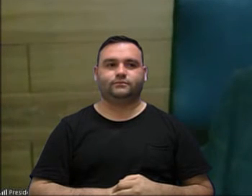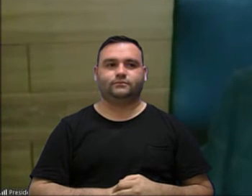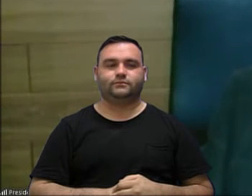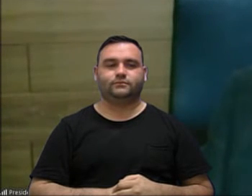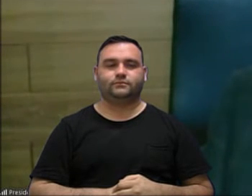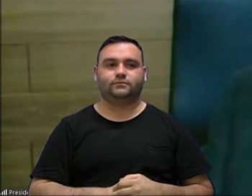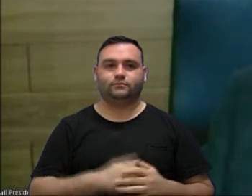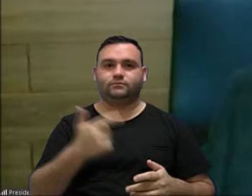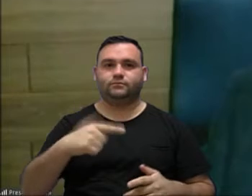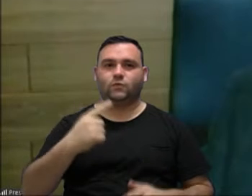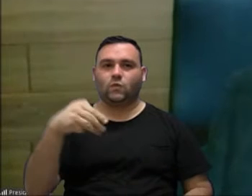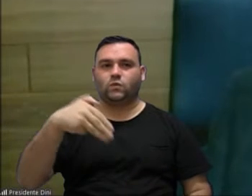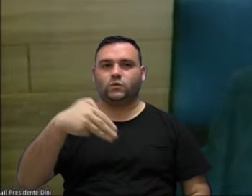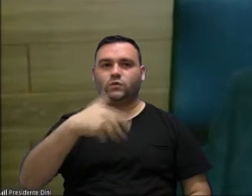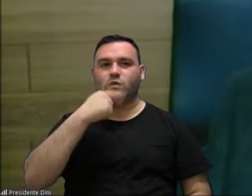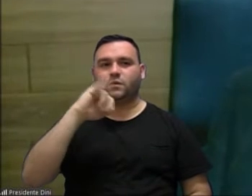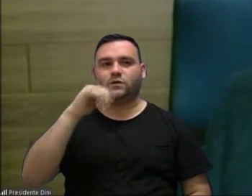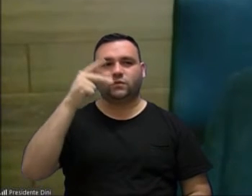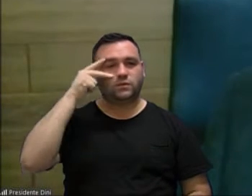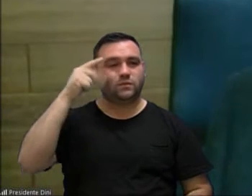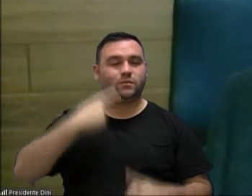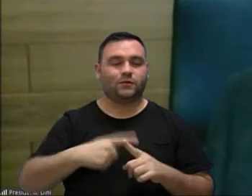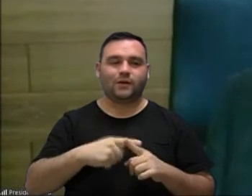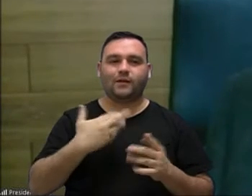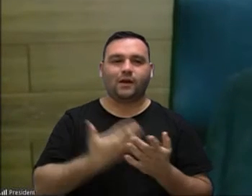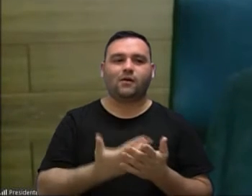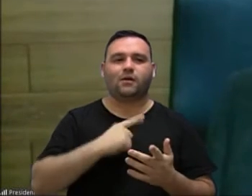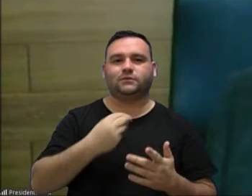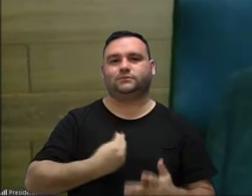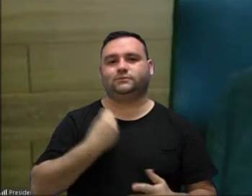vamos dar mais um minuto para João Tonizete que ele estava até agora